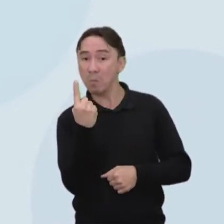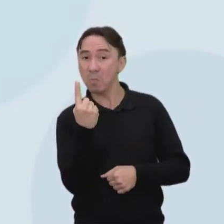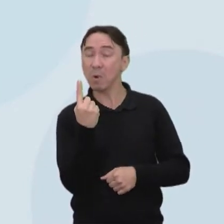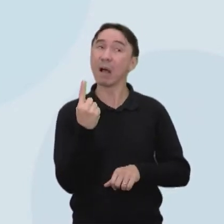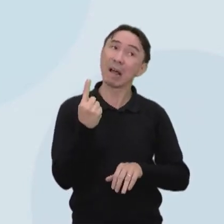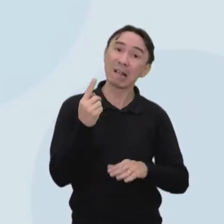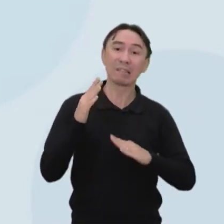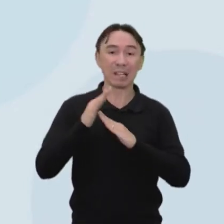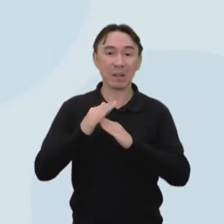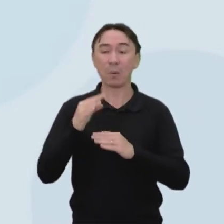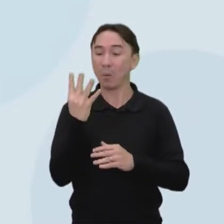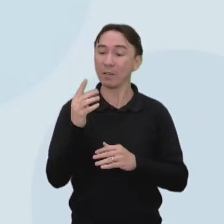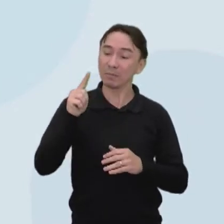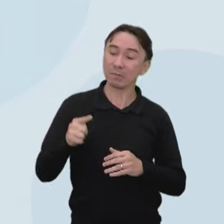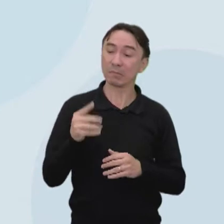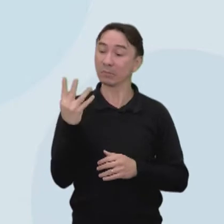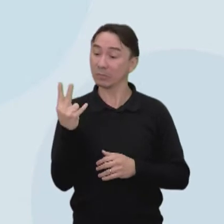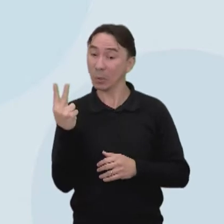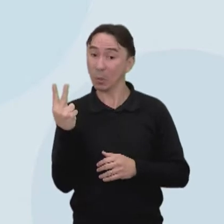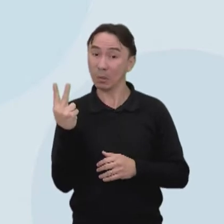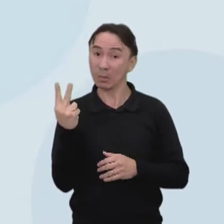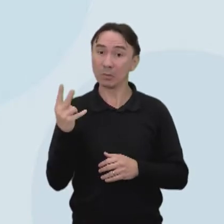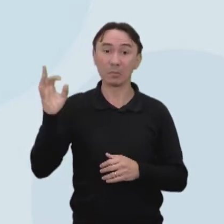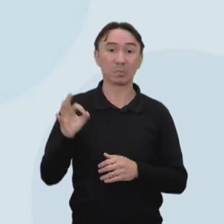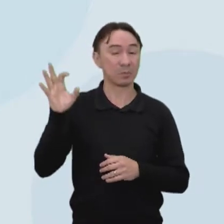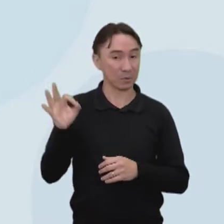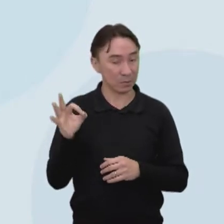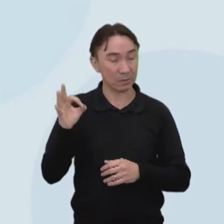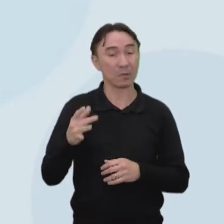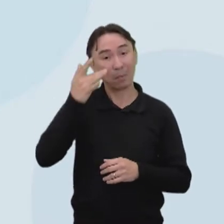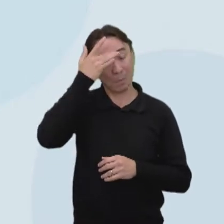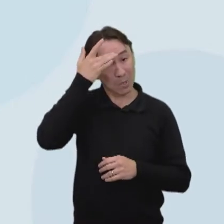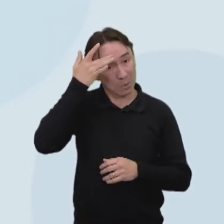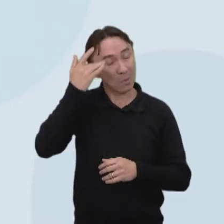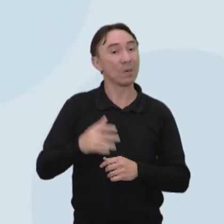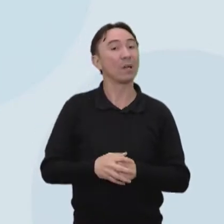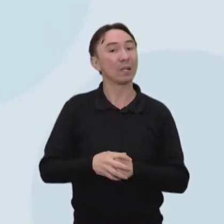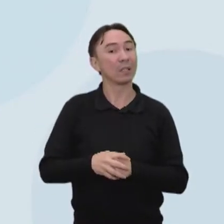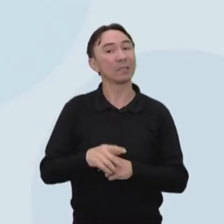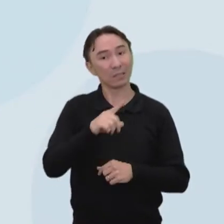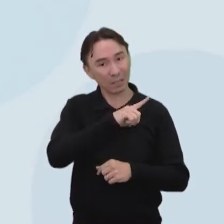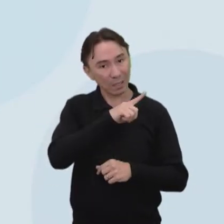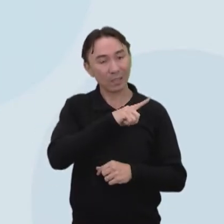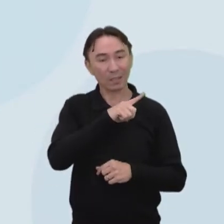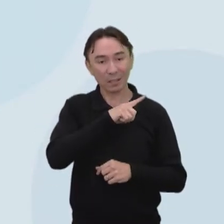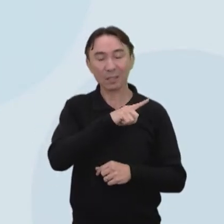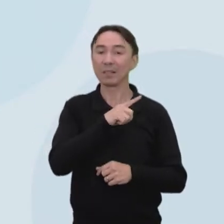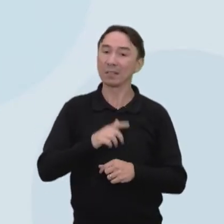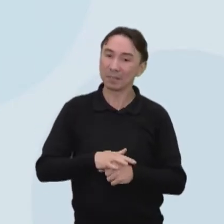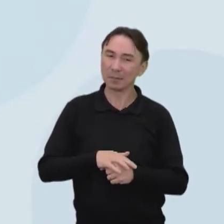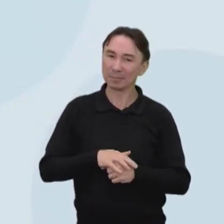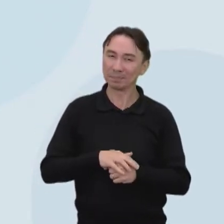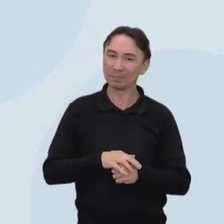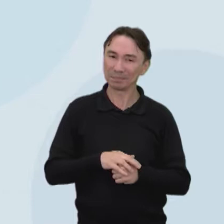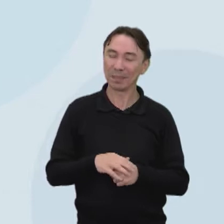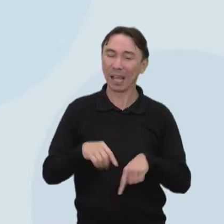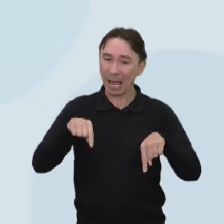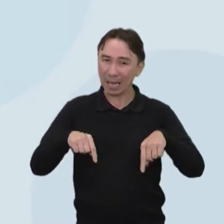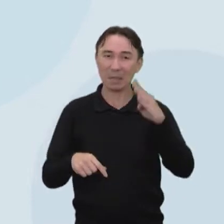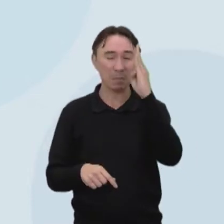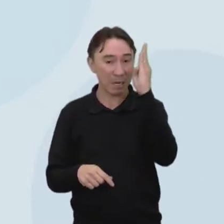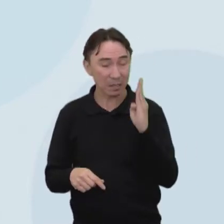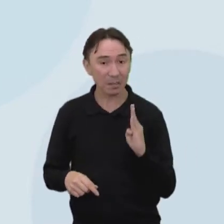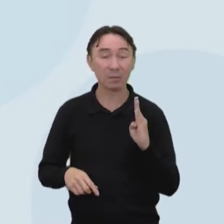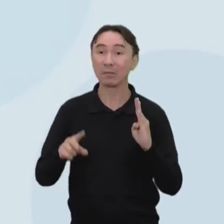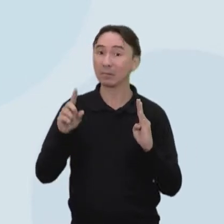mundial apresenta a bulimia nervosa. No Brasil, esses dados estão em